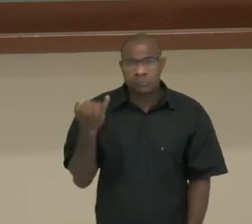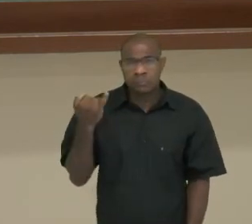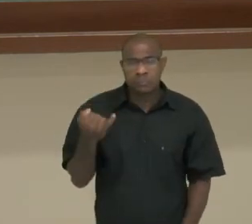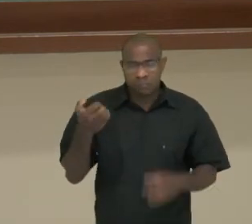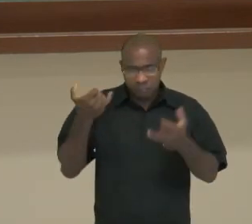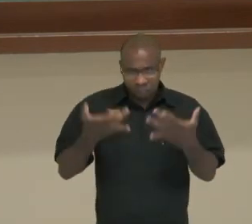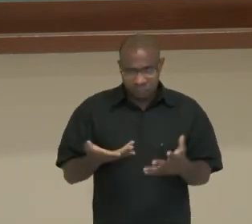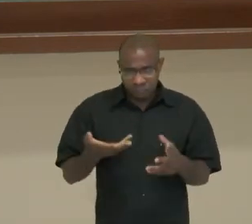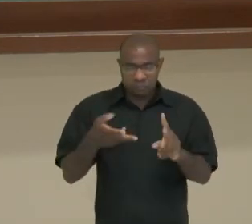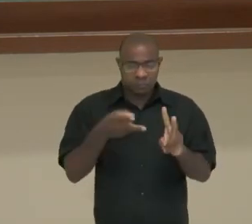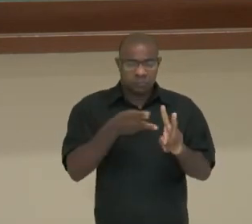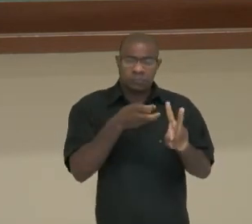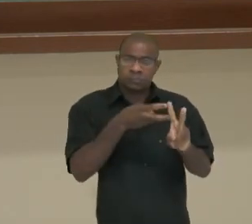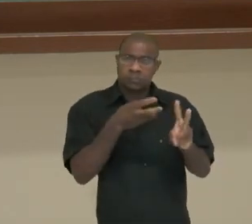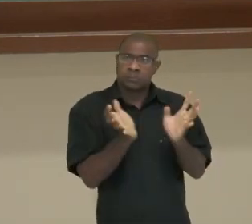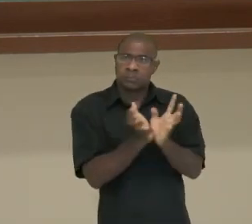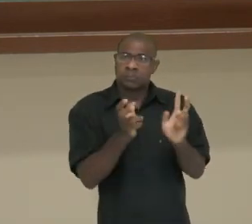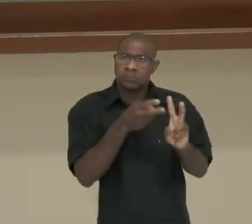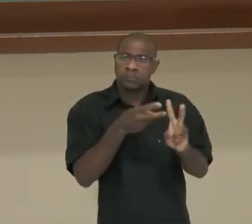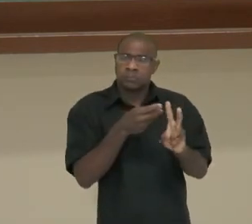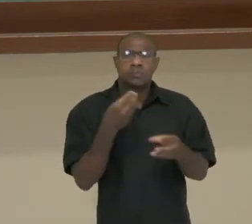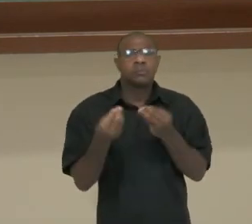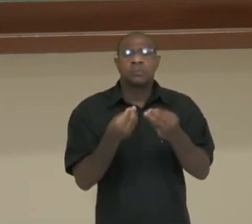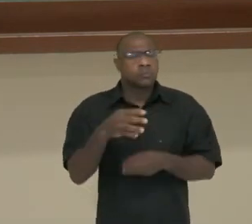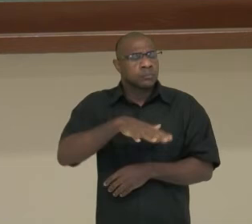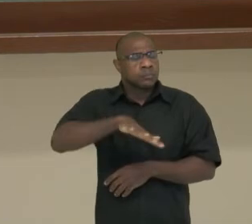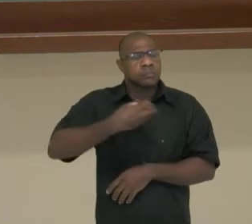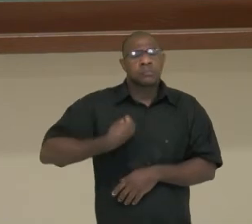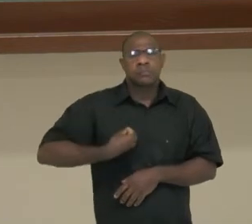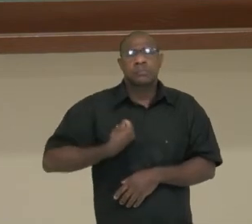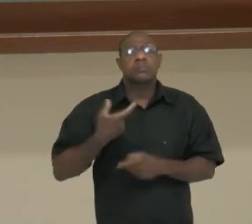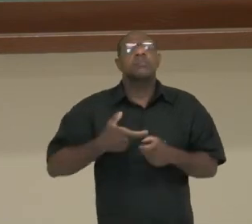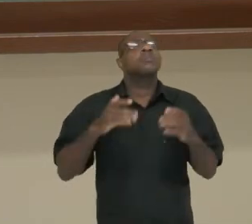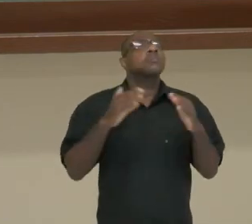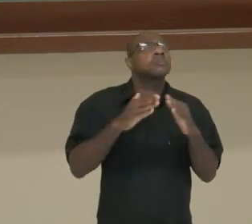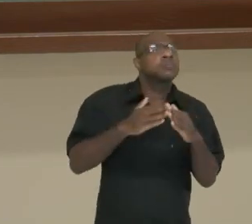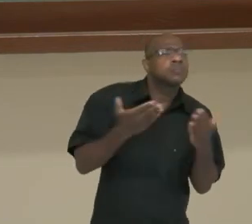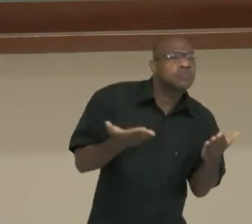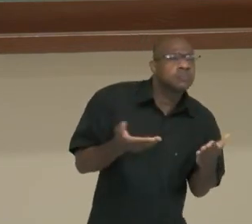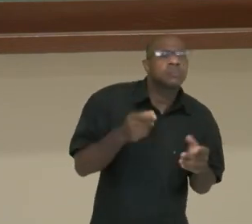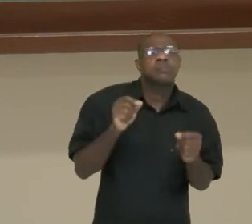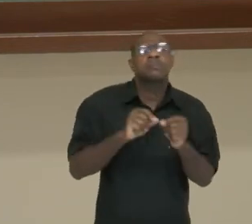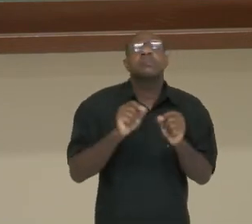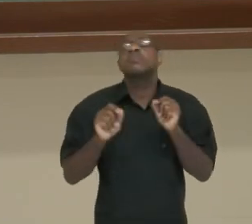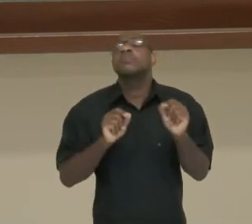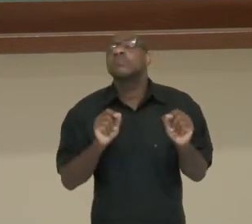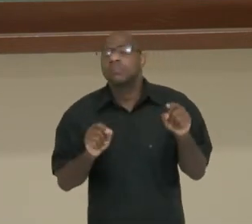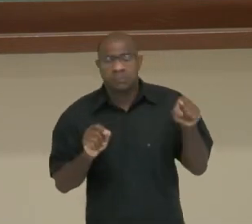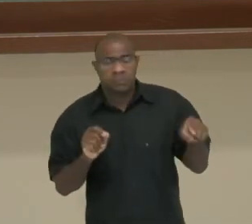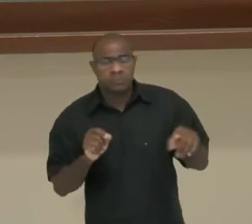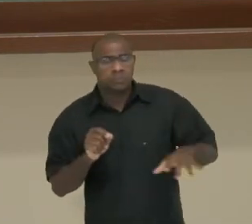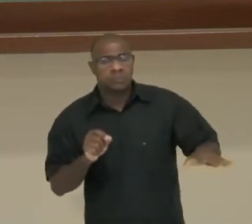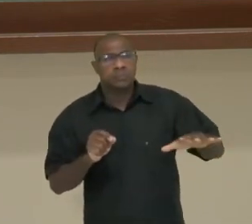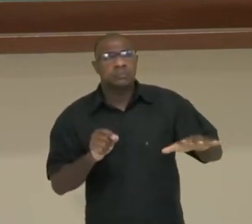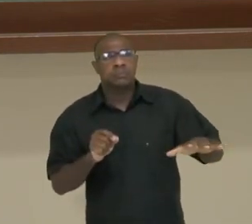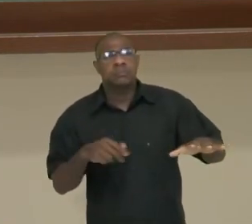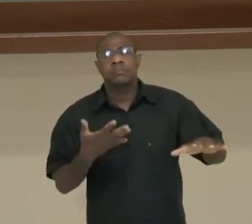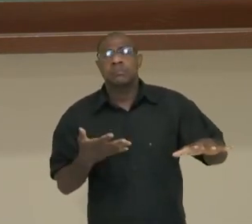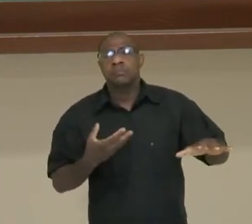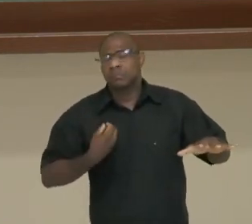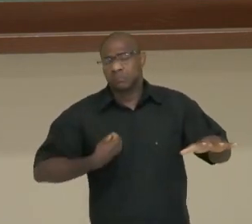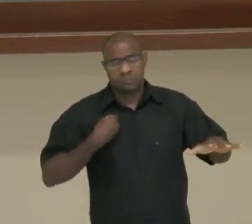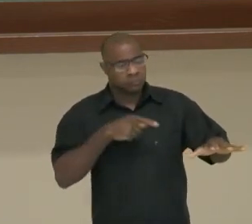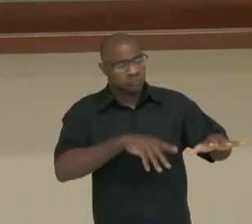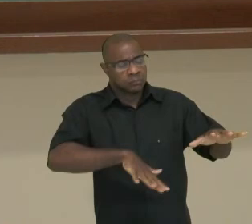sobre o indígena? Como ele vive, onde ele mora, o que ele faz, qual é a